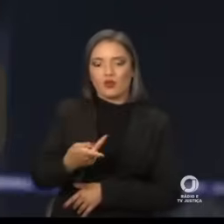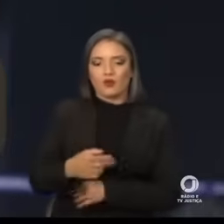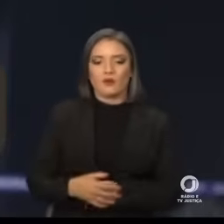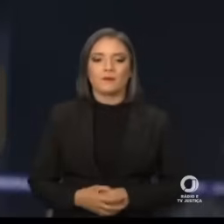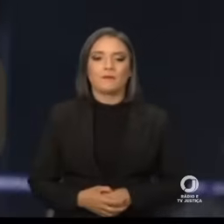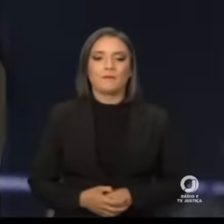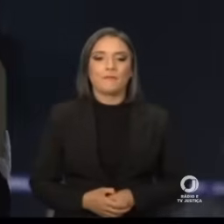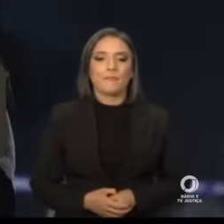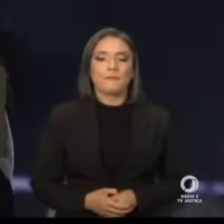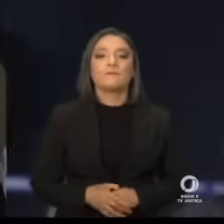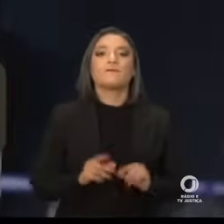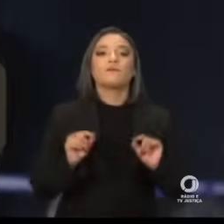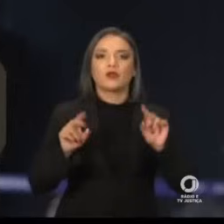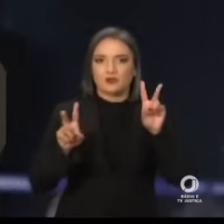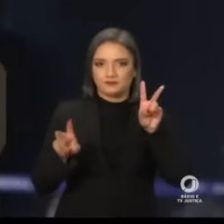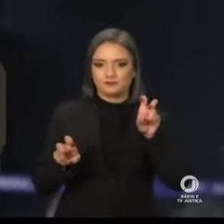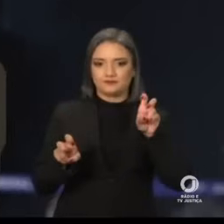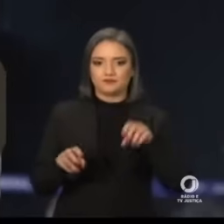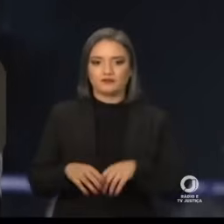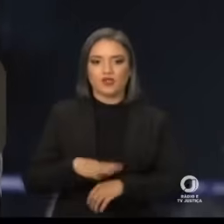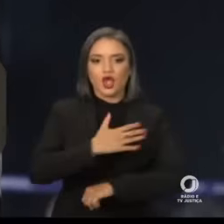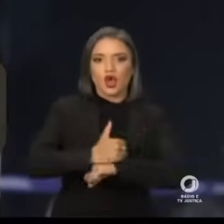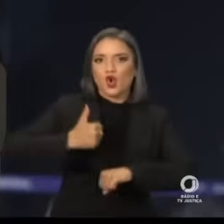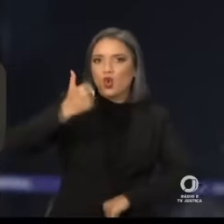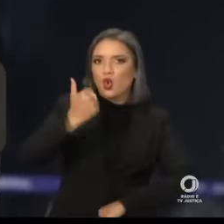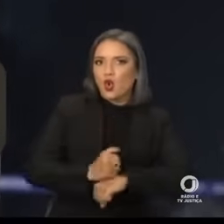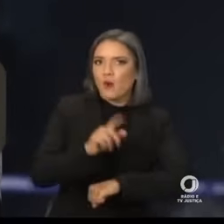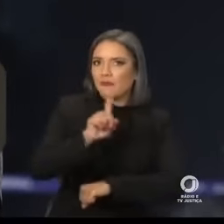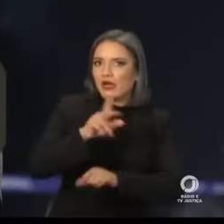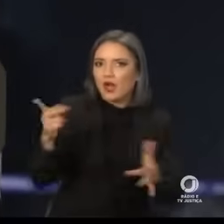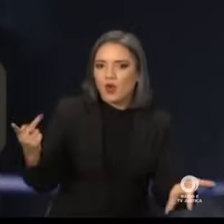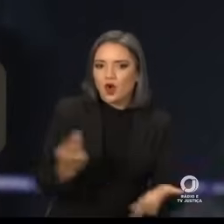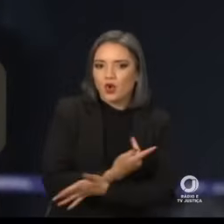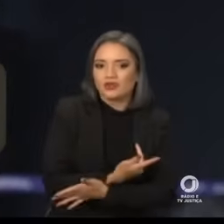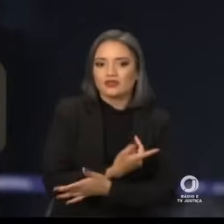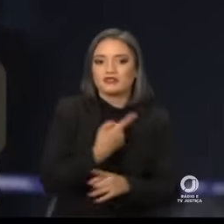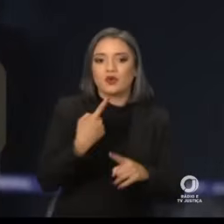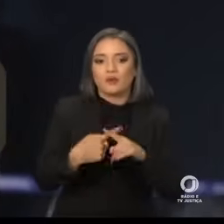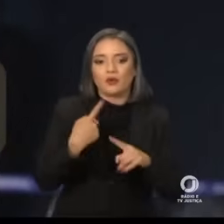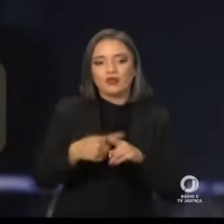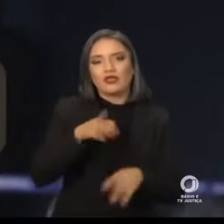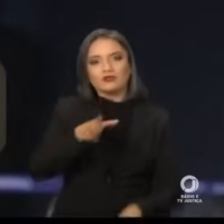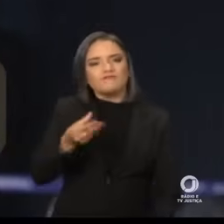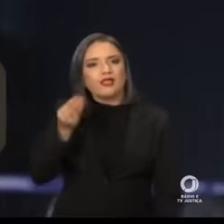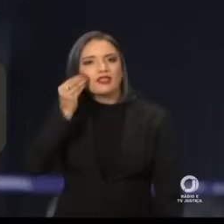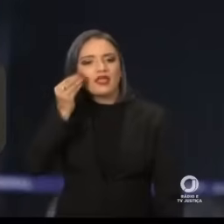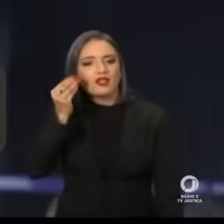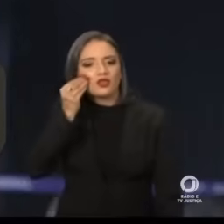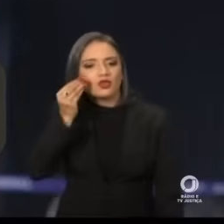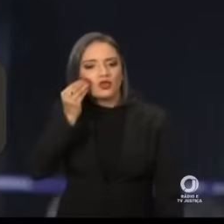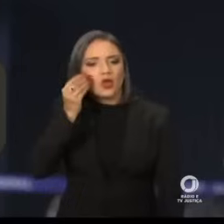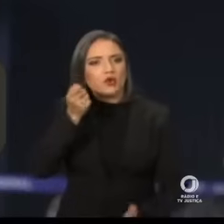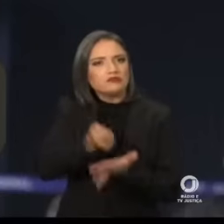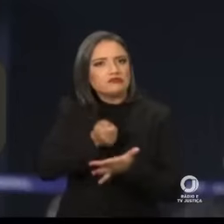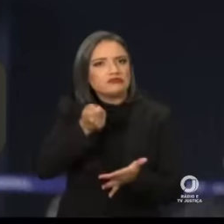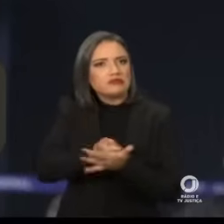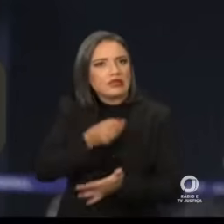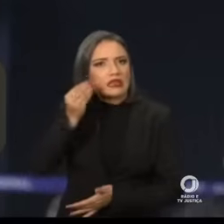Diz a denúncia: o golpe não se consumou, uma vez que, não obstante tentado e insistentemente pelos